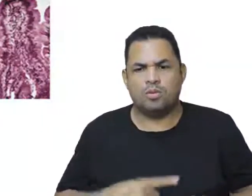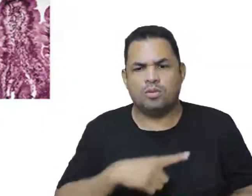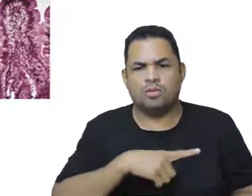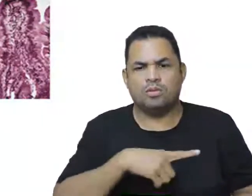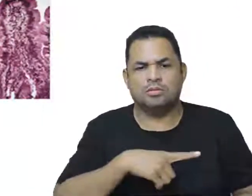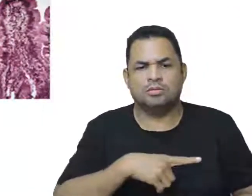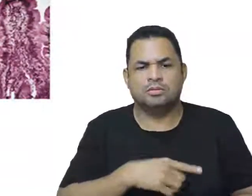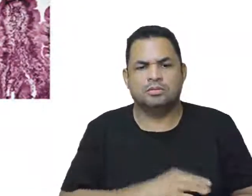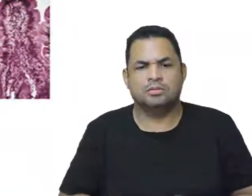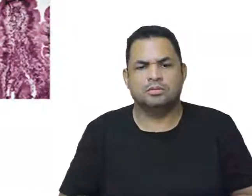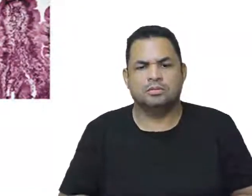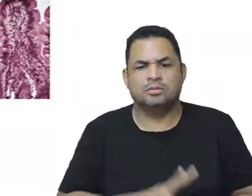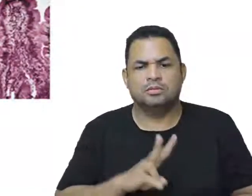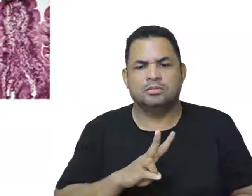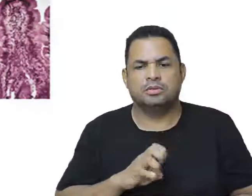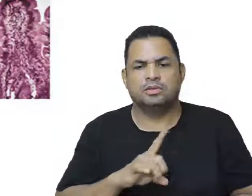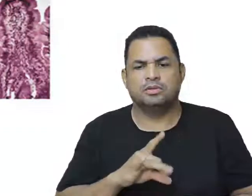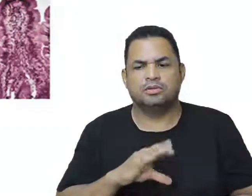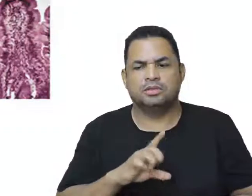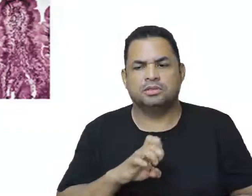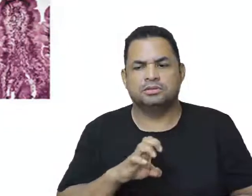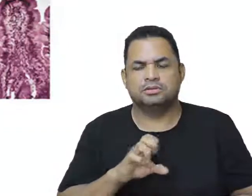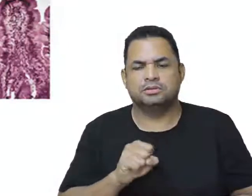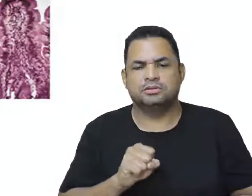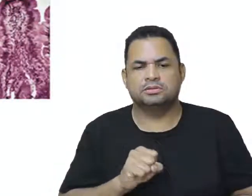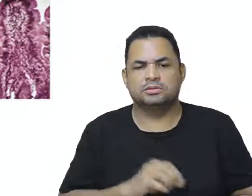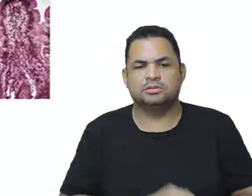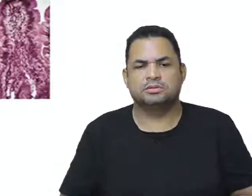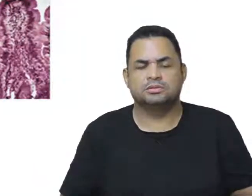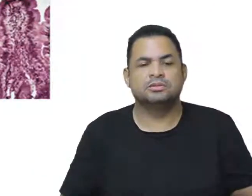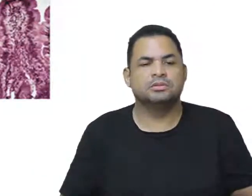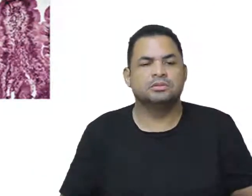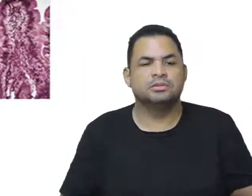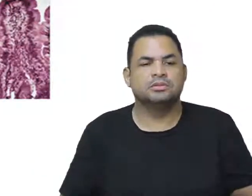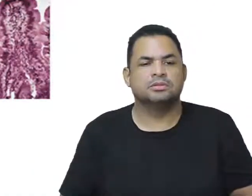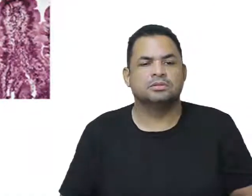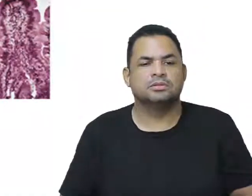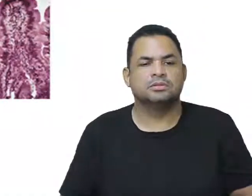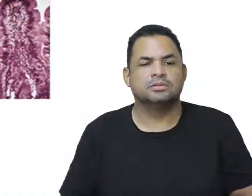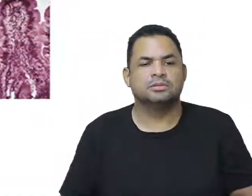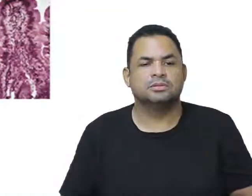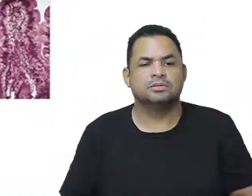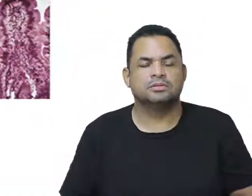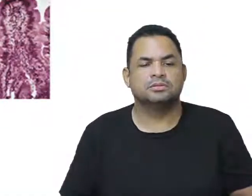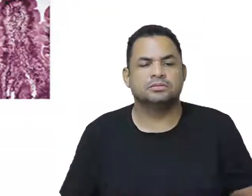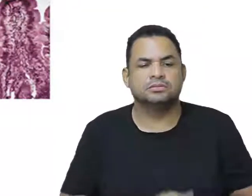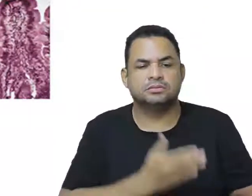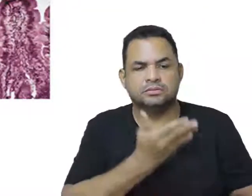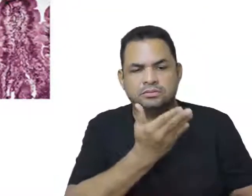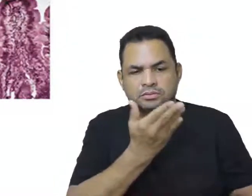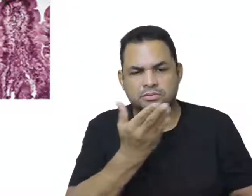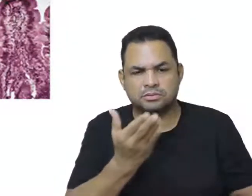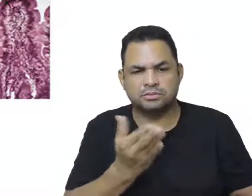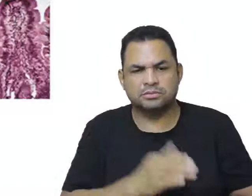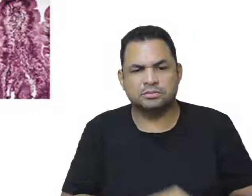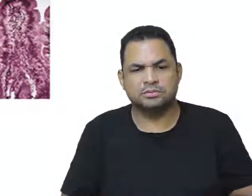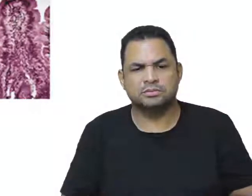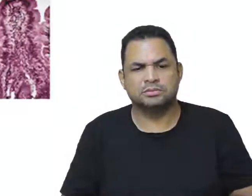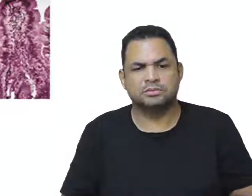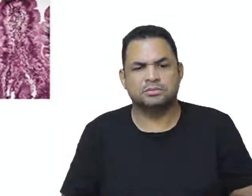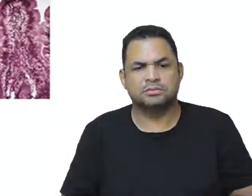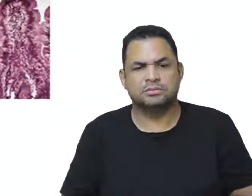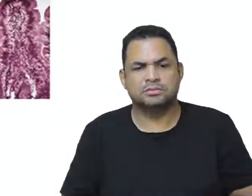que a gente chama de vilosidades. O que são vilosidades? São essas